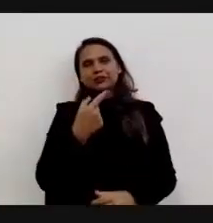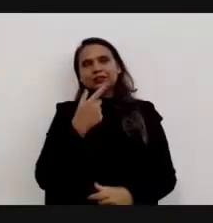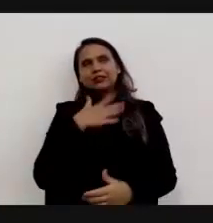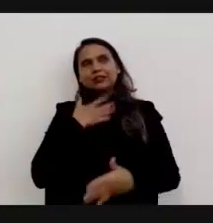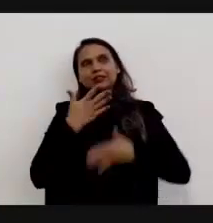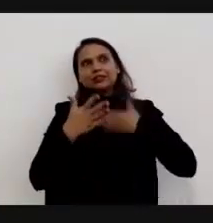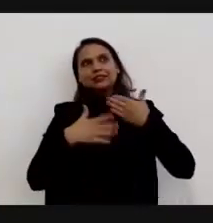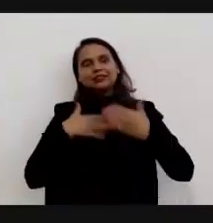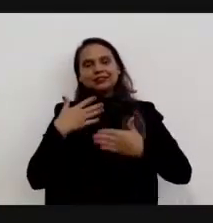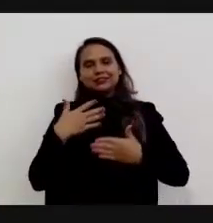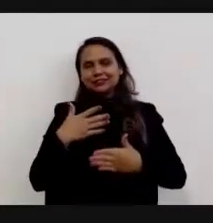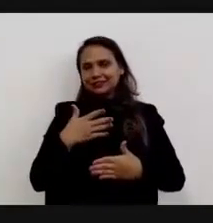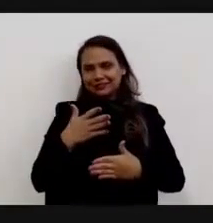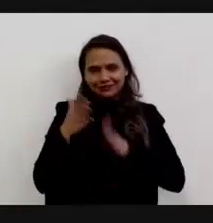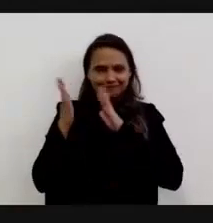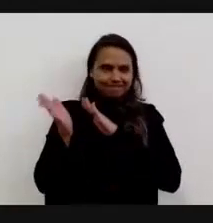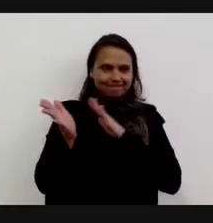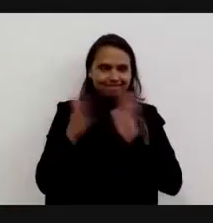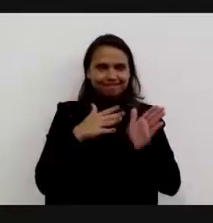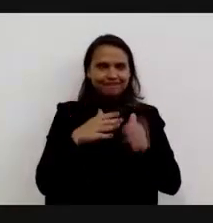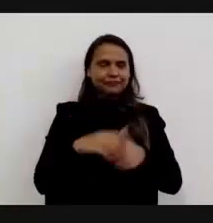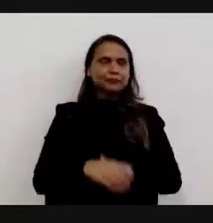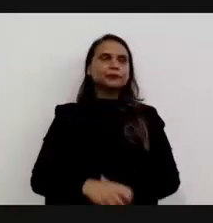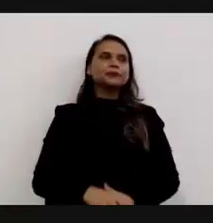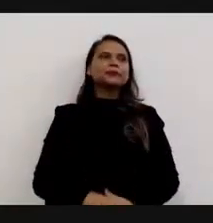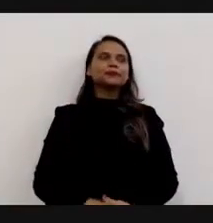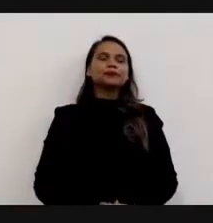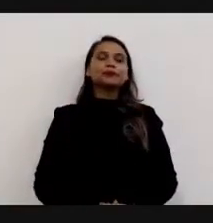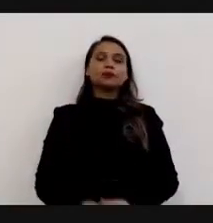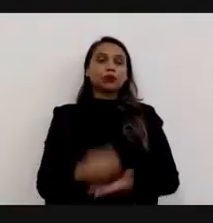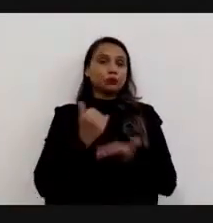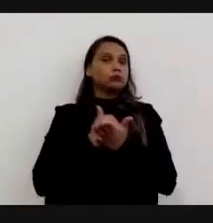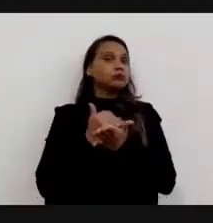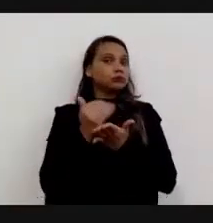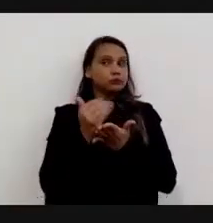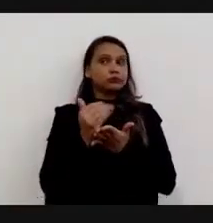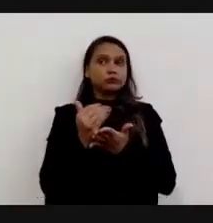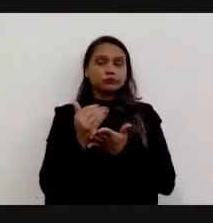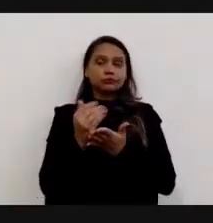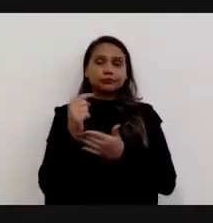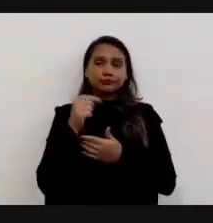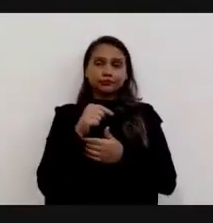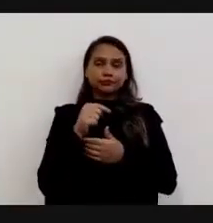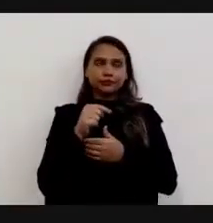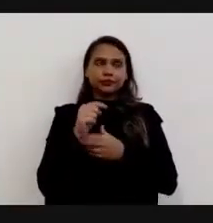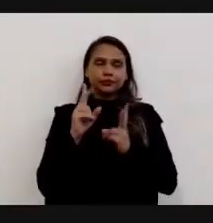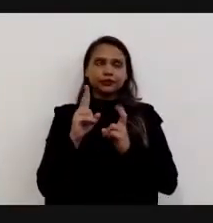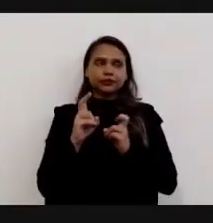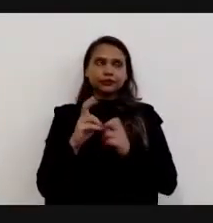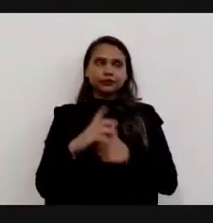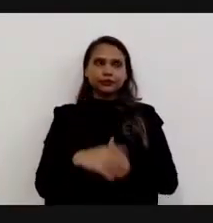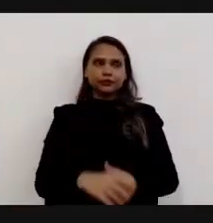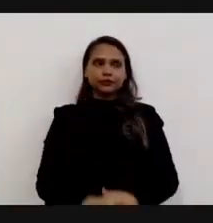da sala de situação, né? A origem dela, né? Como a gente falou.